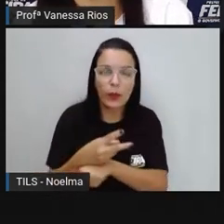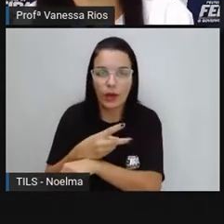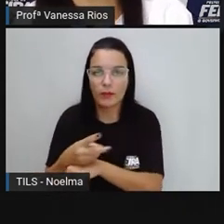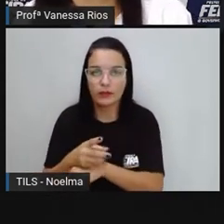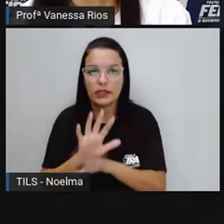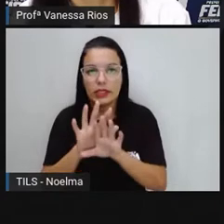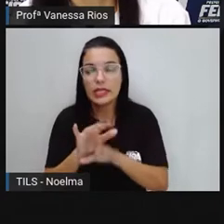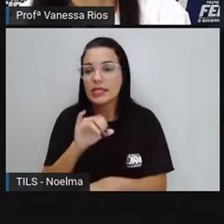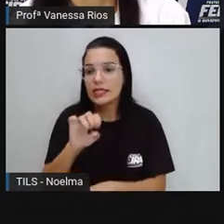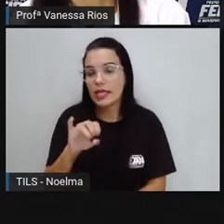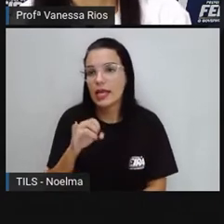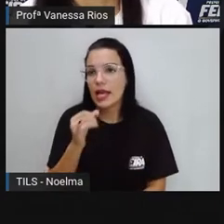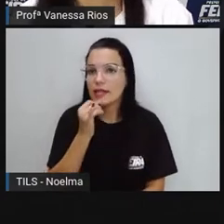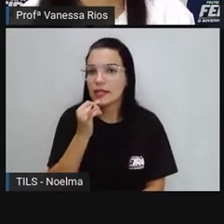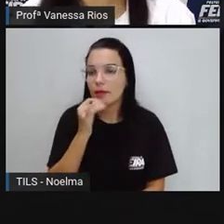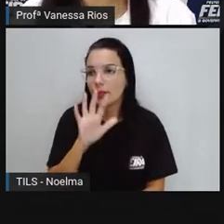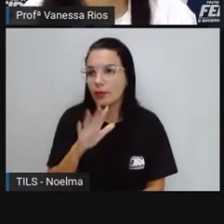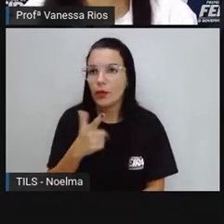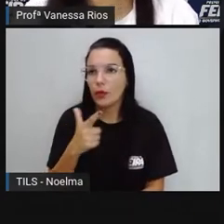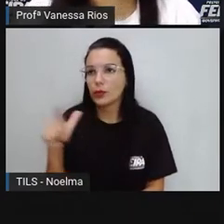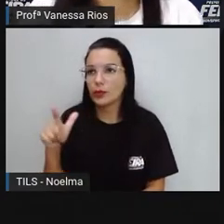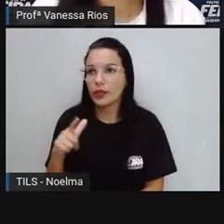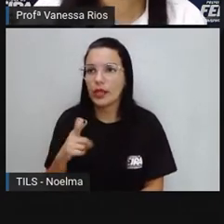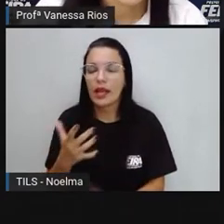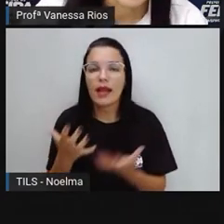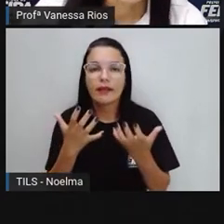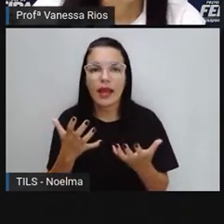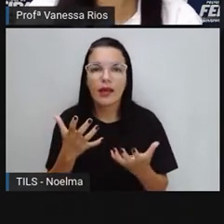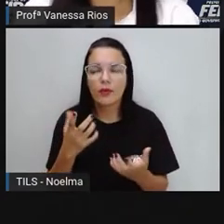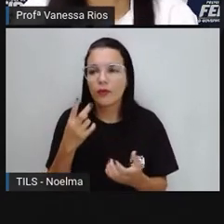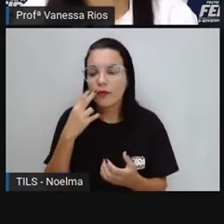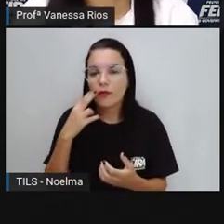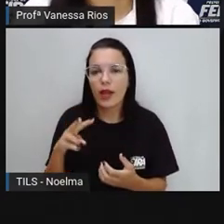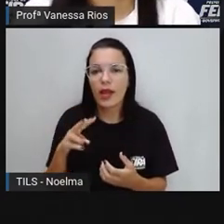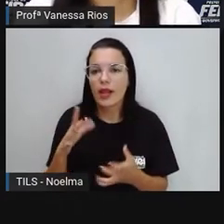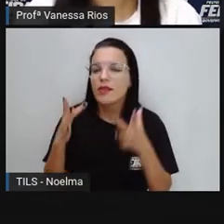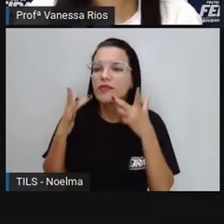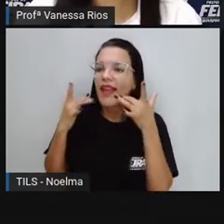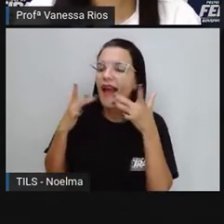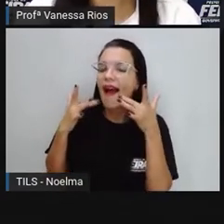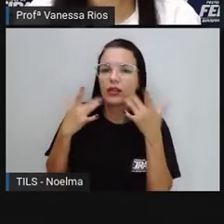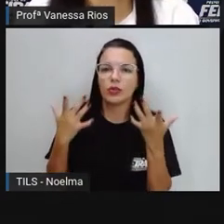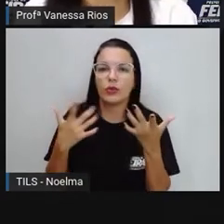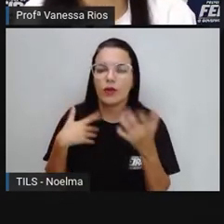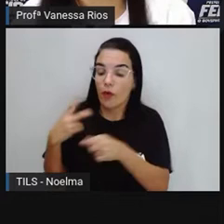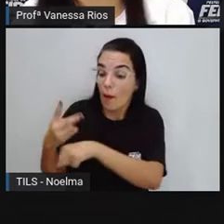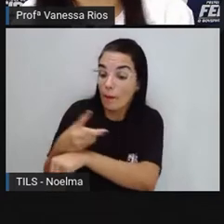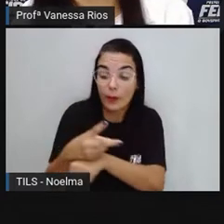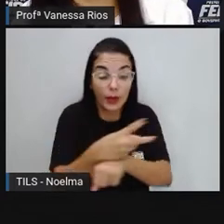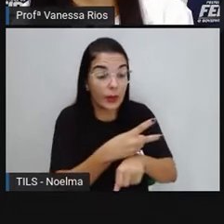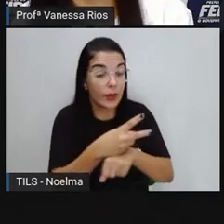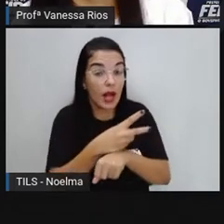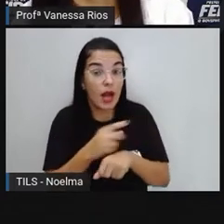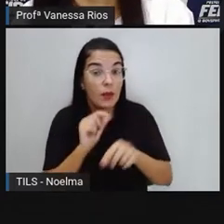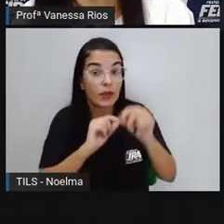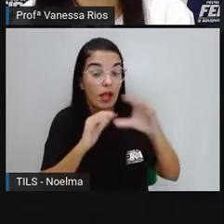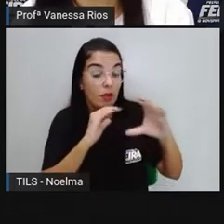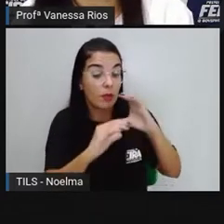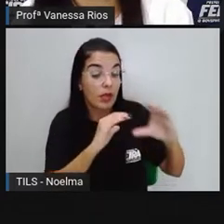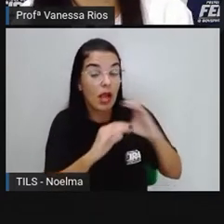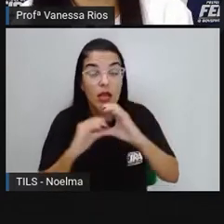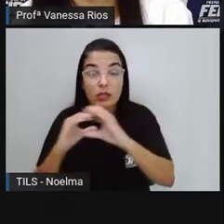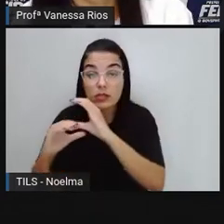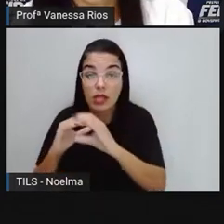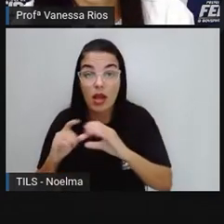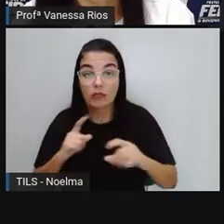por exemplo, observar peças de teatro, então eu vou procurar, né, por meios de comunicação que